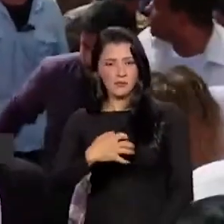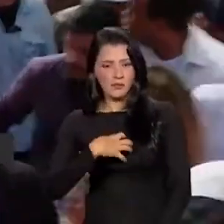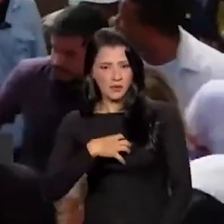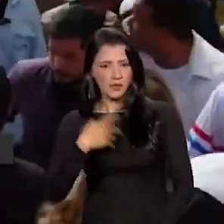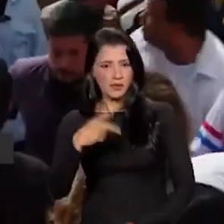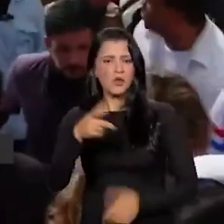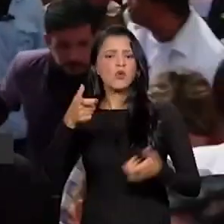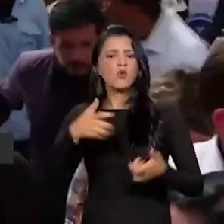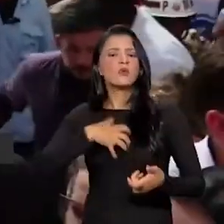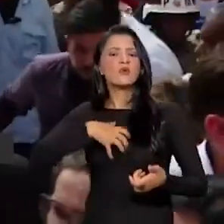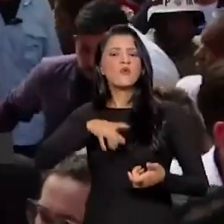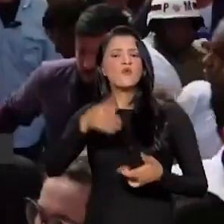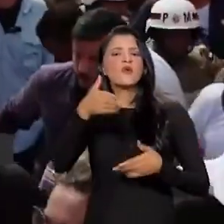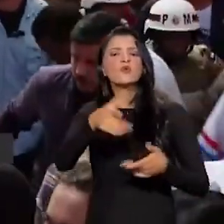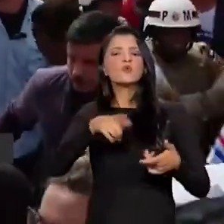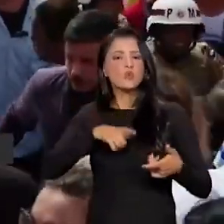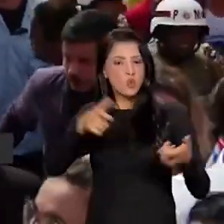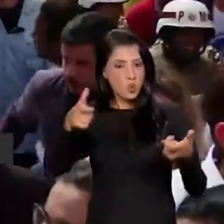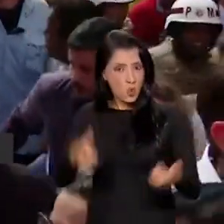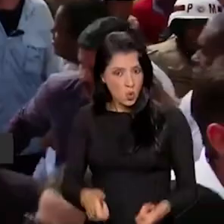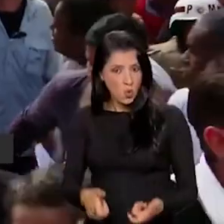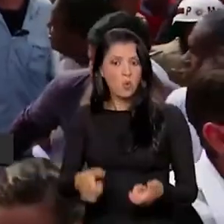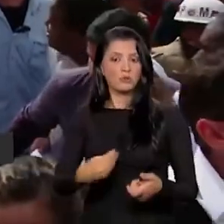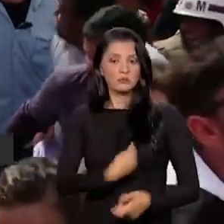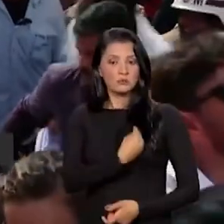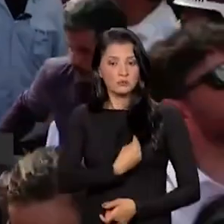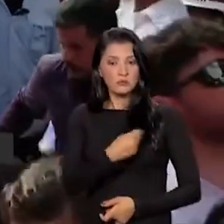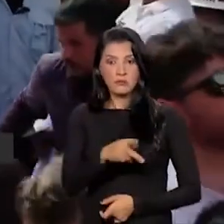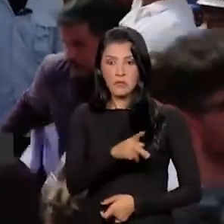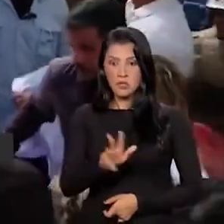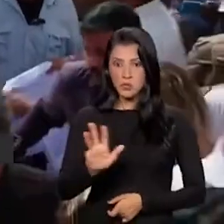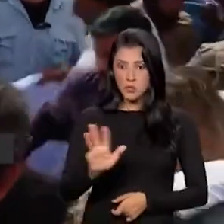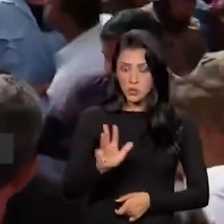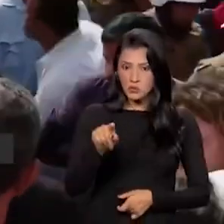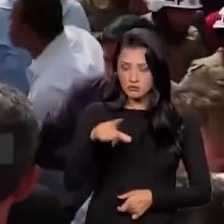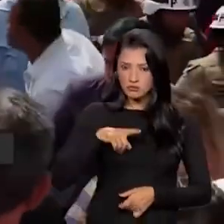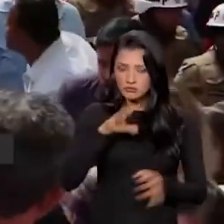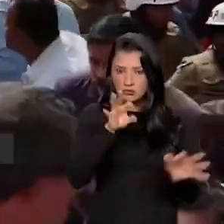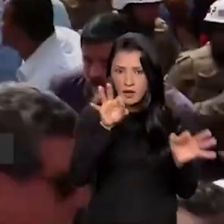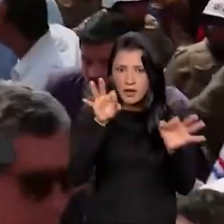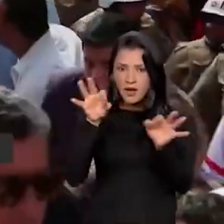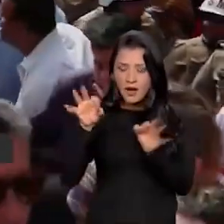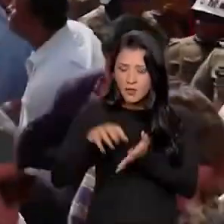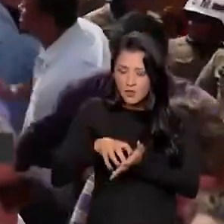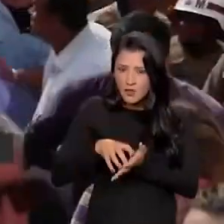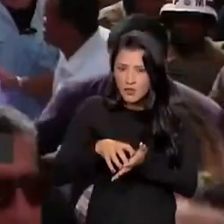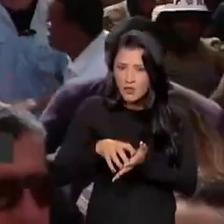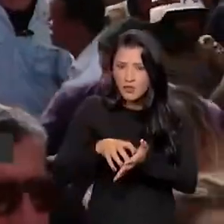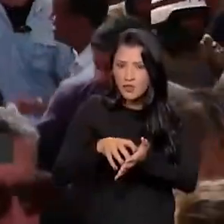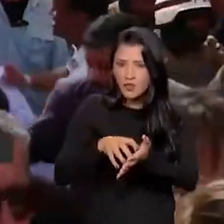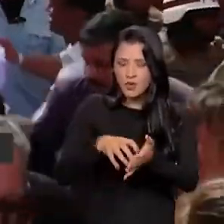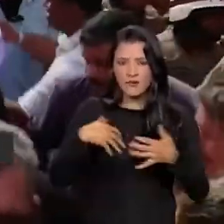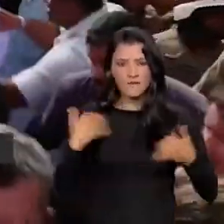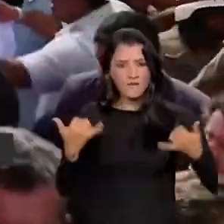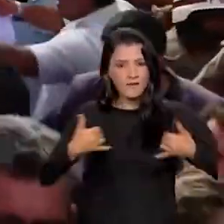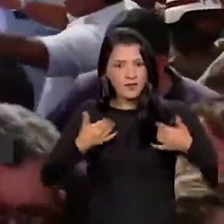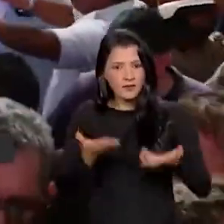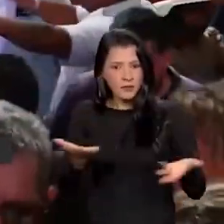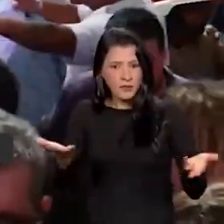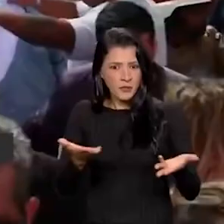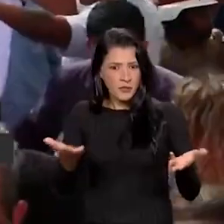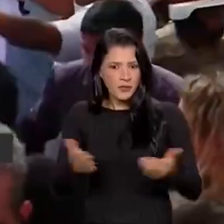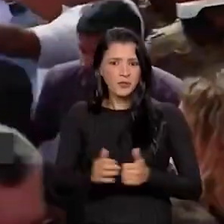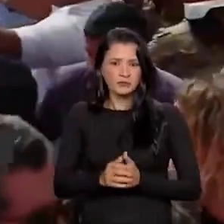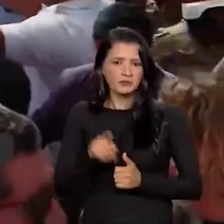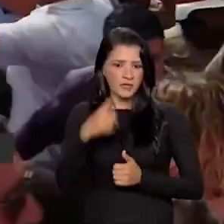direto de Salvador, onde está o presidente Lula. Ele acompanha esta celebração.